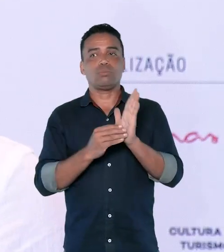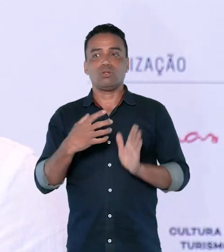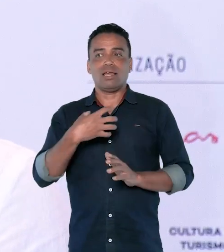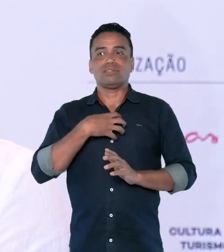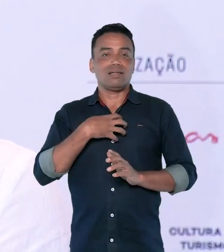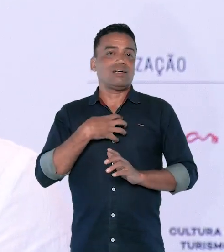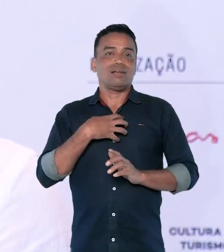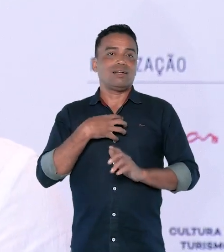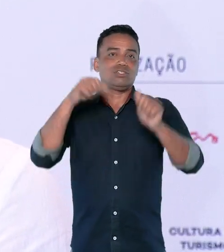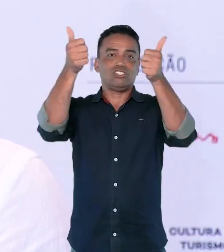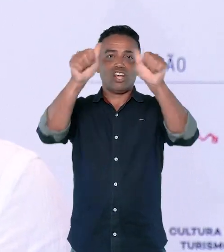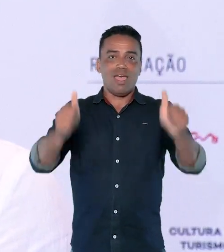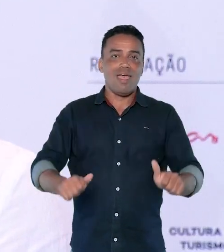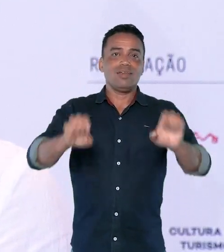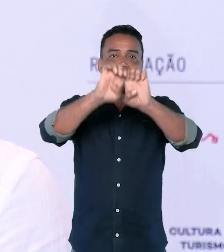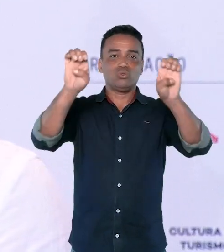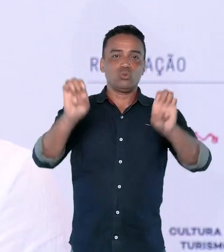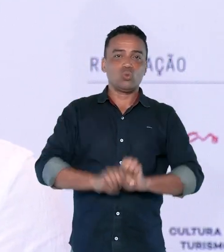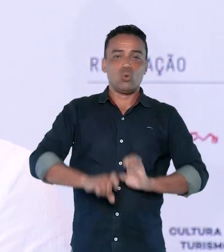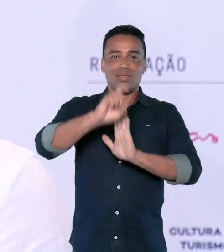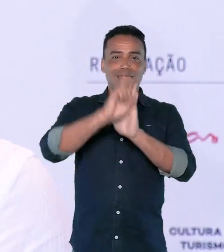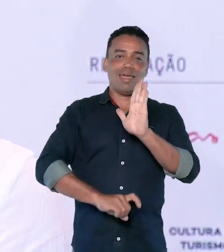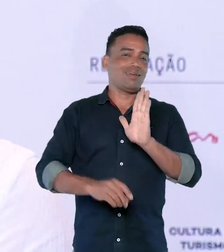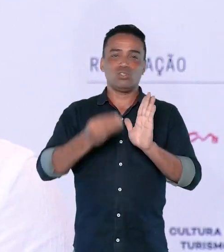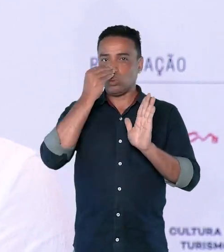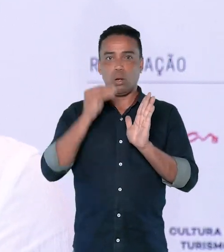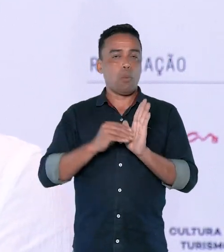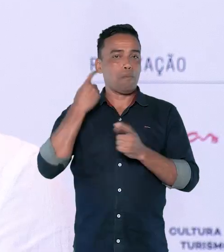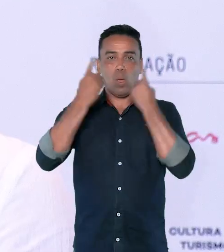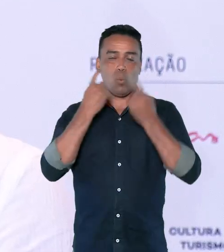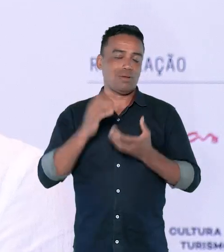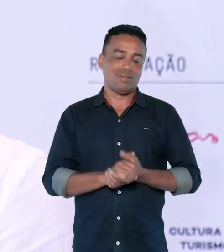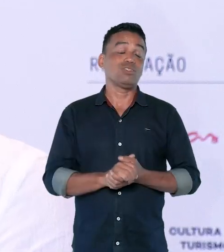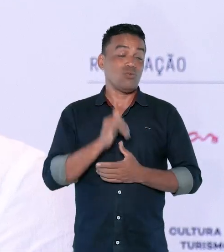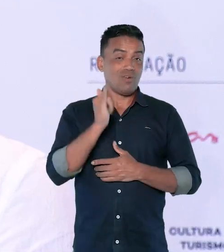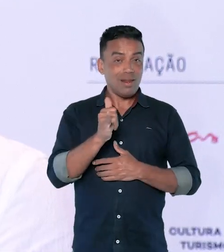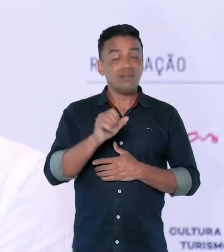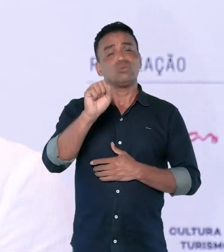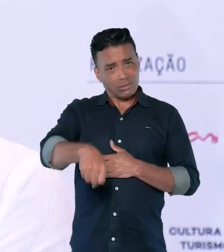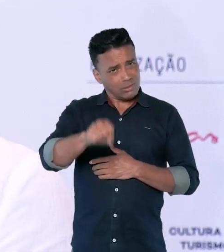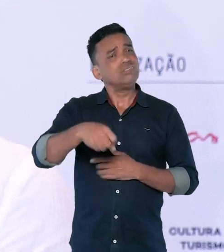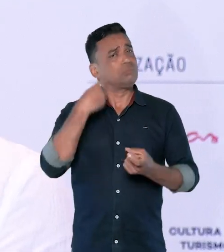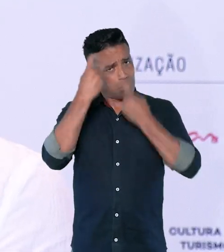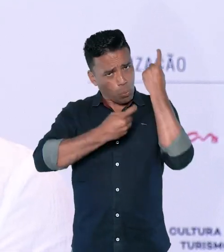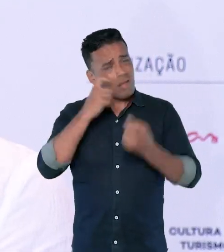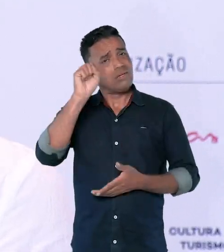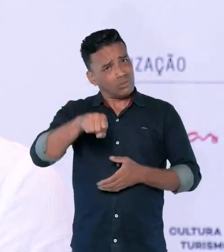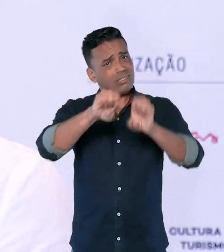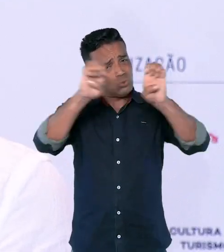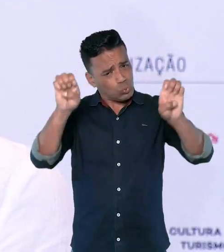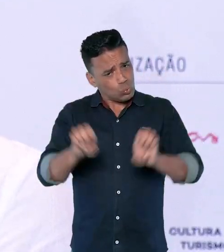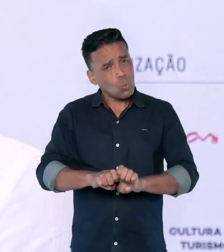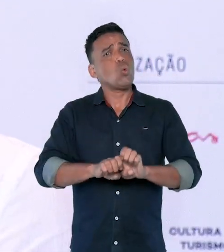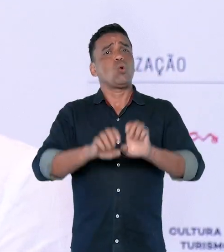está organizando a estrutura do livro. Eu estou dizendo isso que sim, que há uma preocupação sobre a